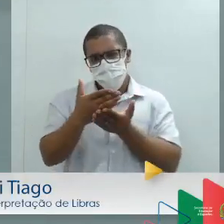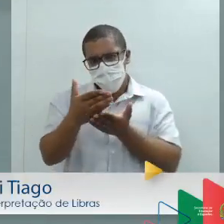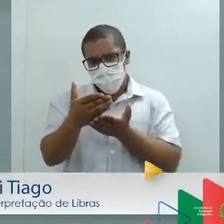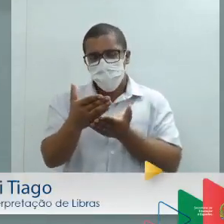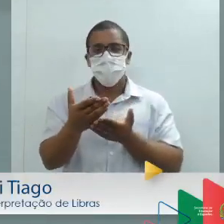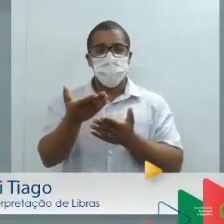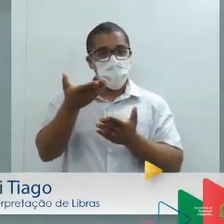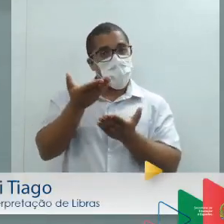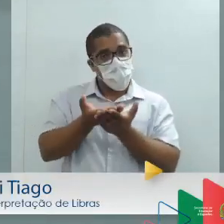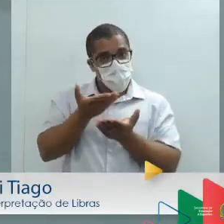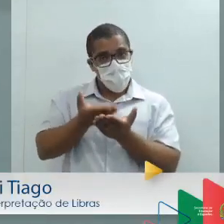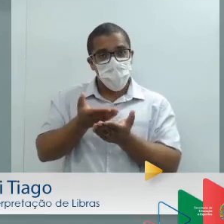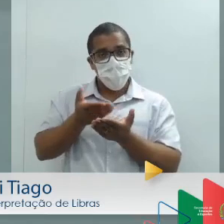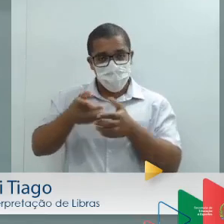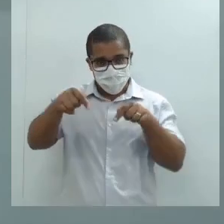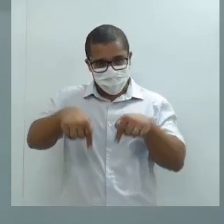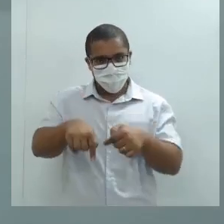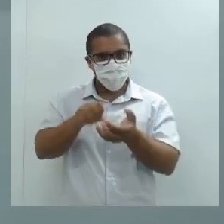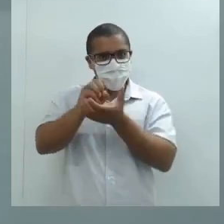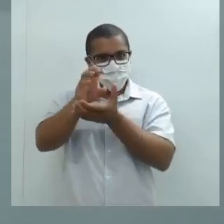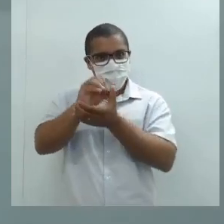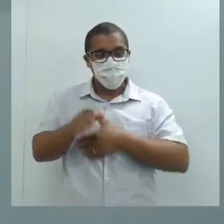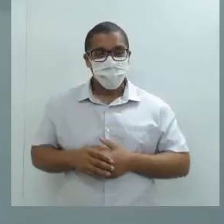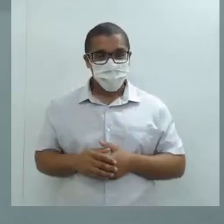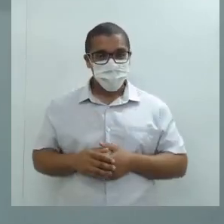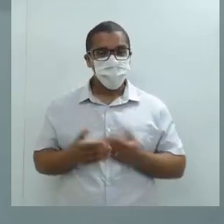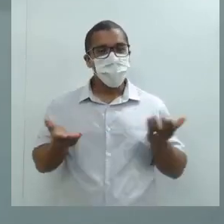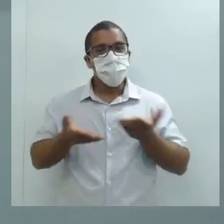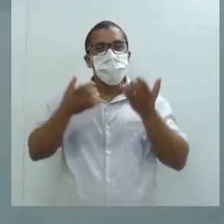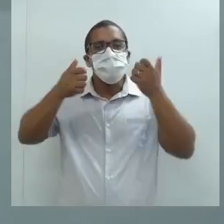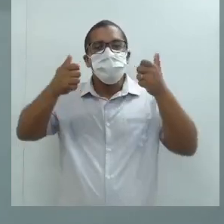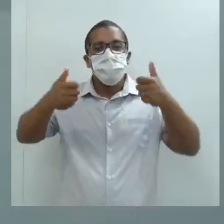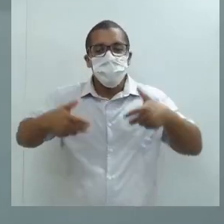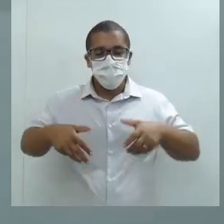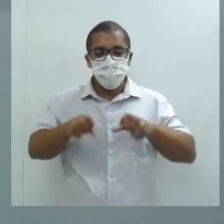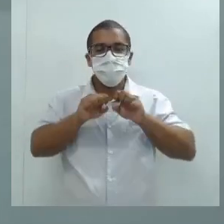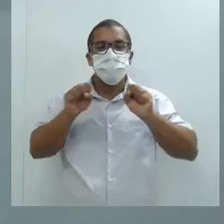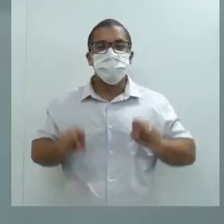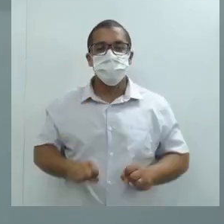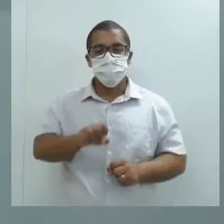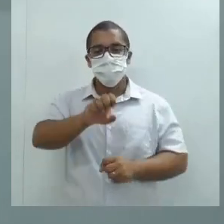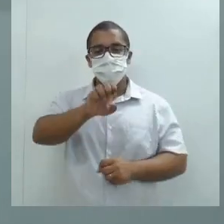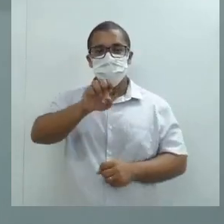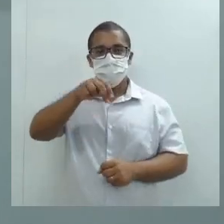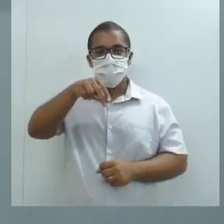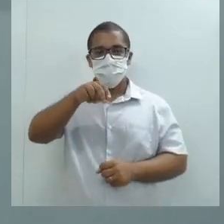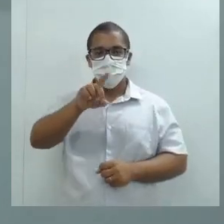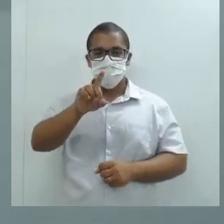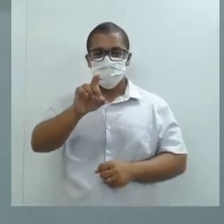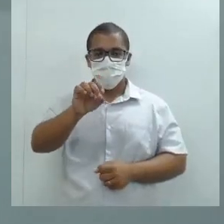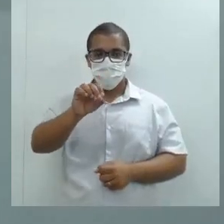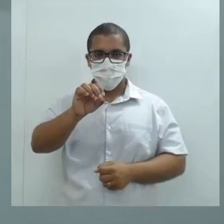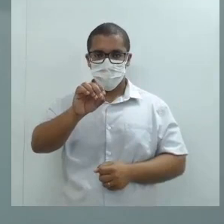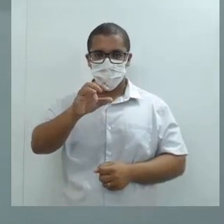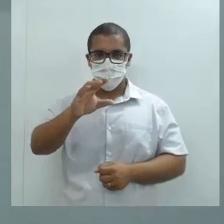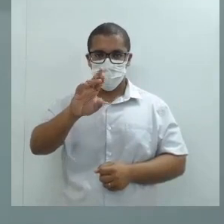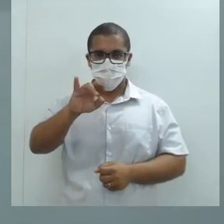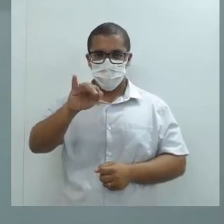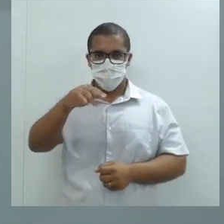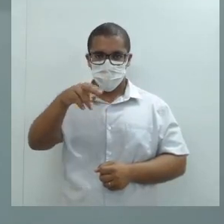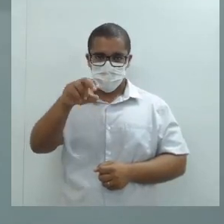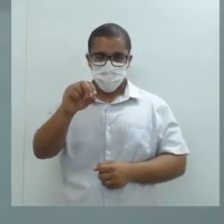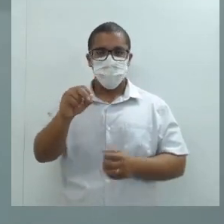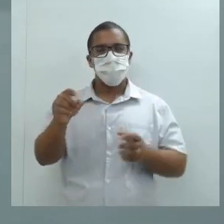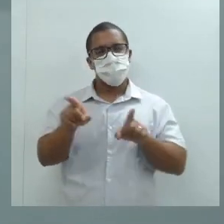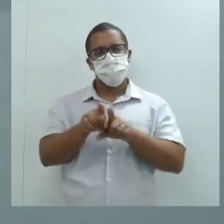começar mais uma aula do EducaPE. Hoje eu vou falar sobre o sistema endócrino e a adolescência.